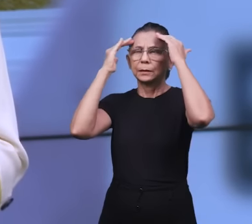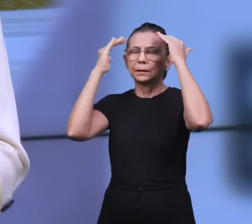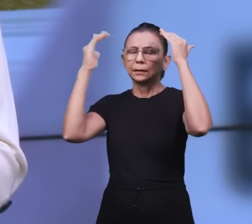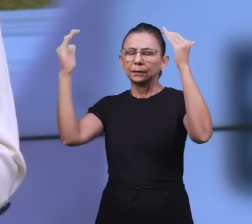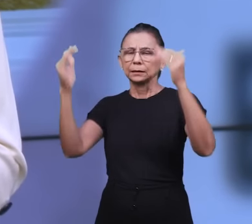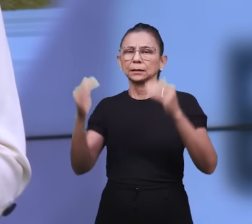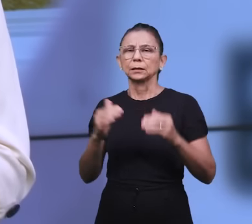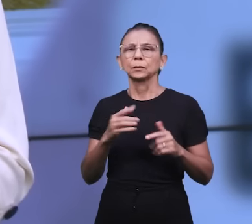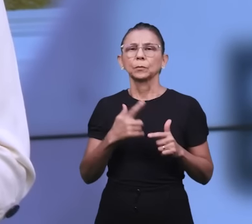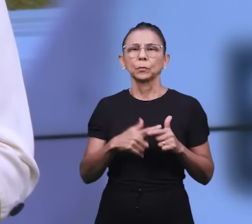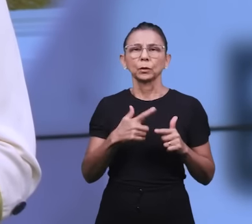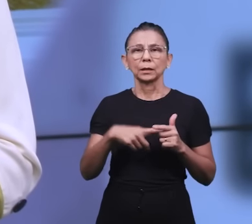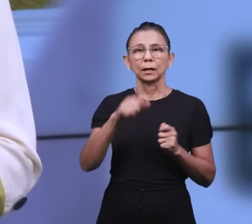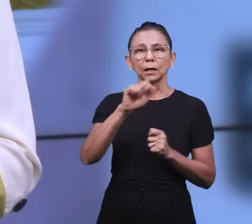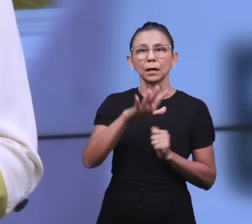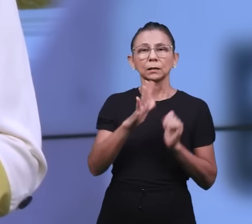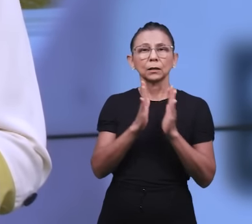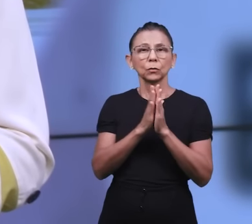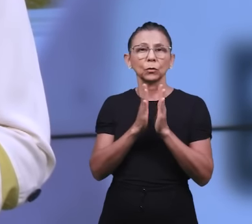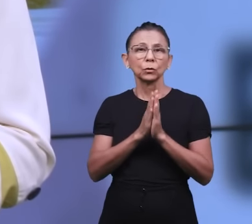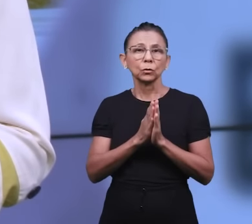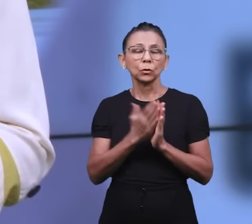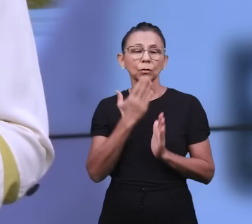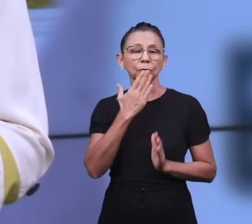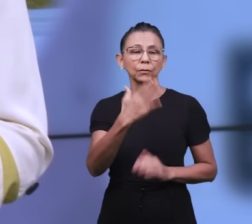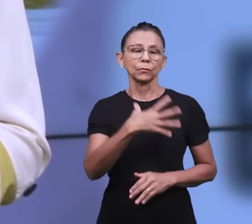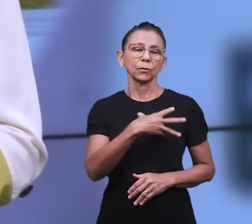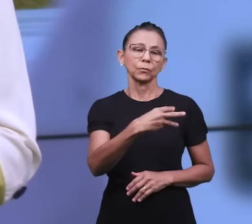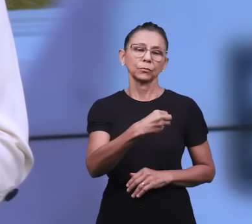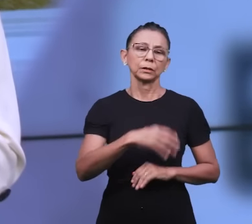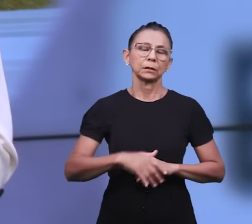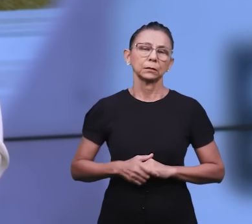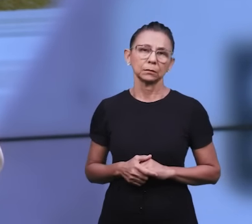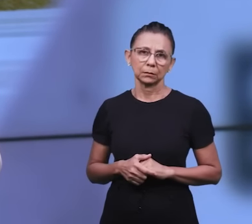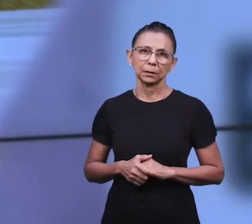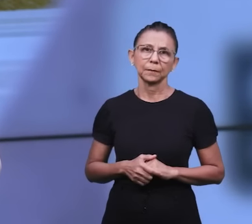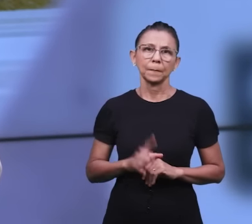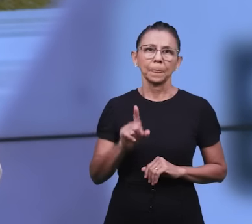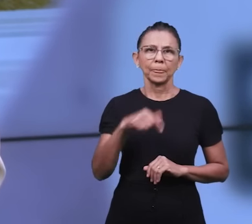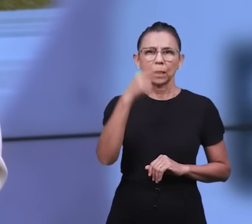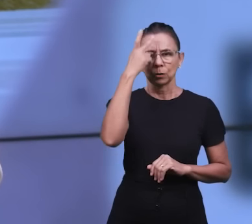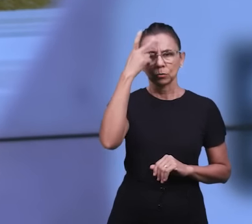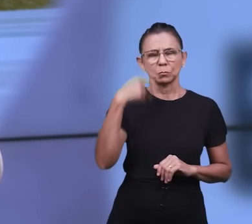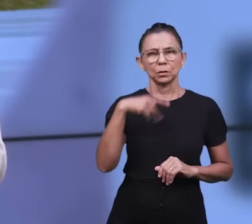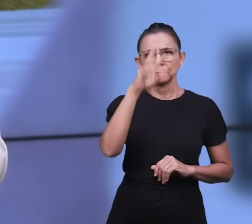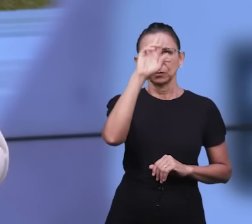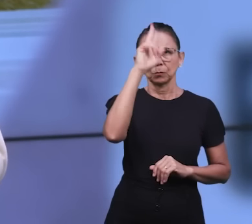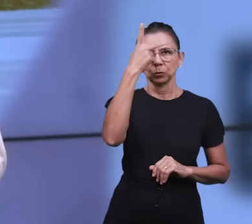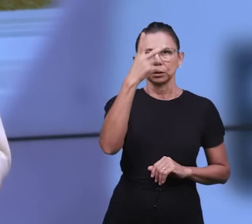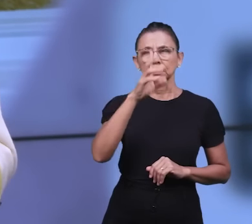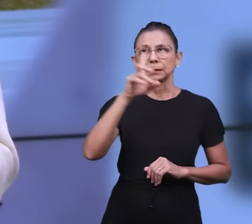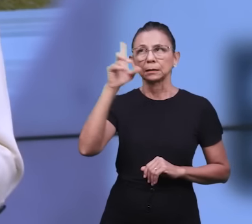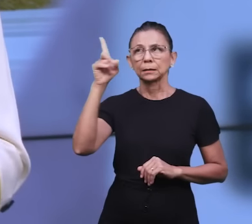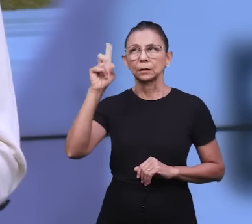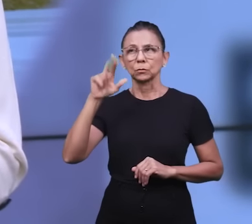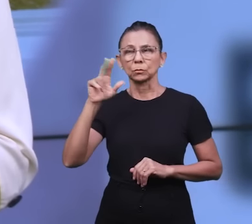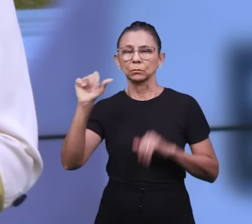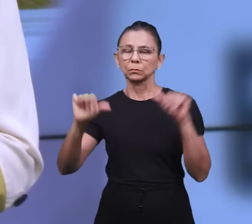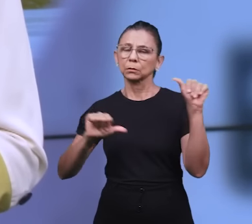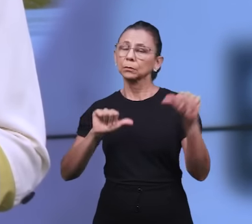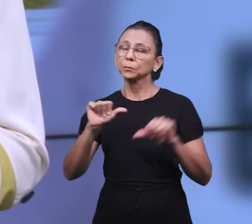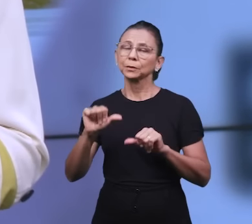sua casa mas a sua geração o mundo mudou mas Deus não muda e na sua direção nossos filhos também podem